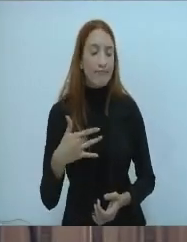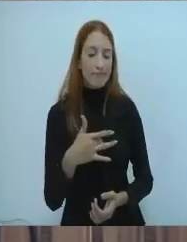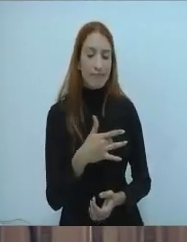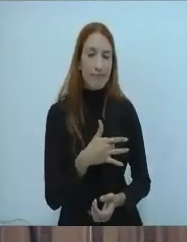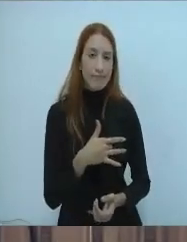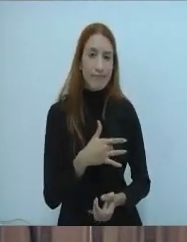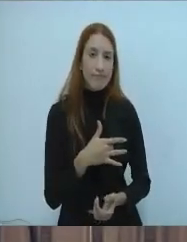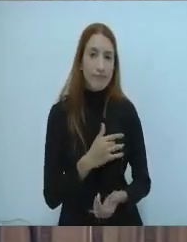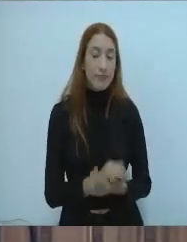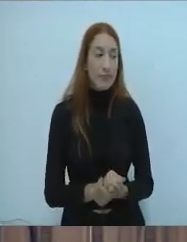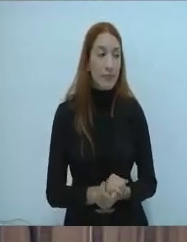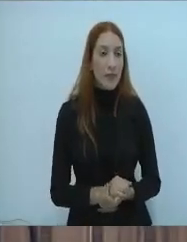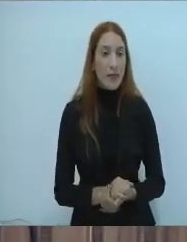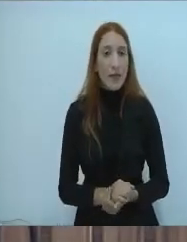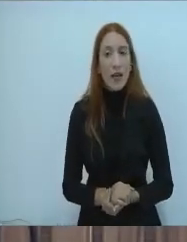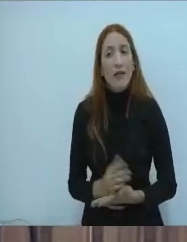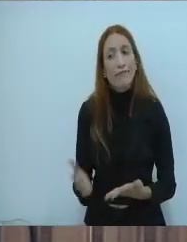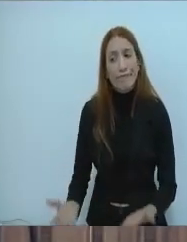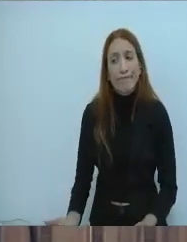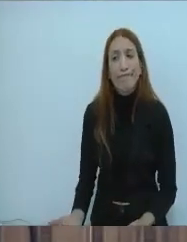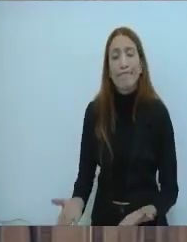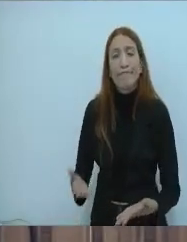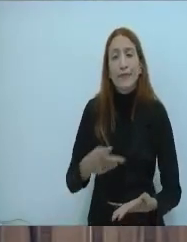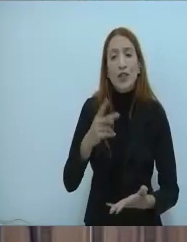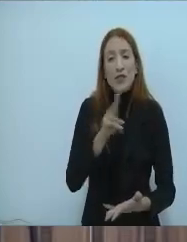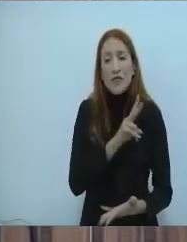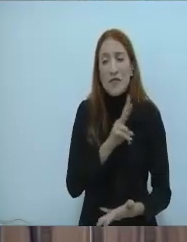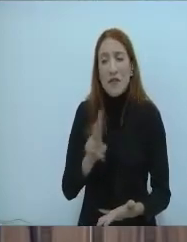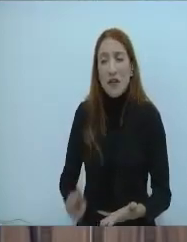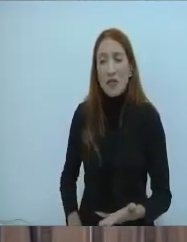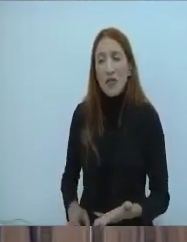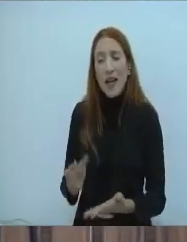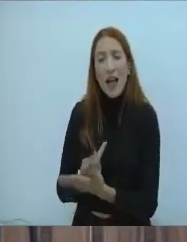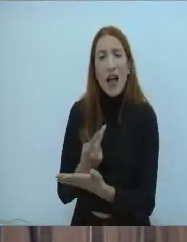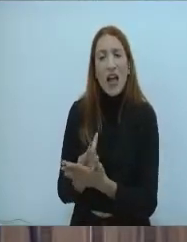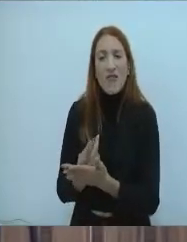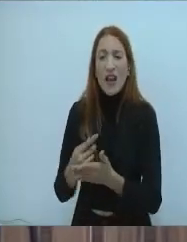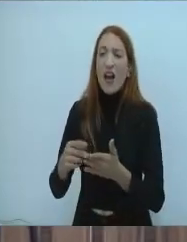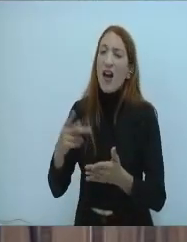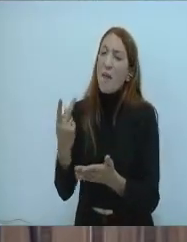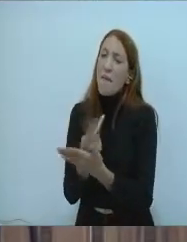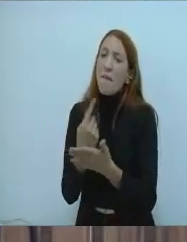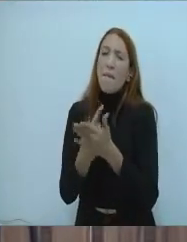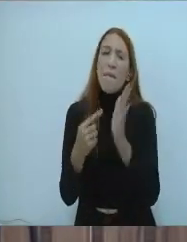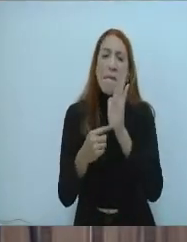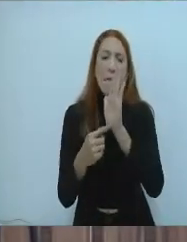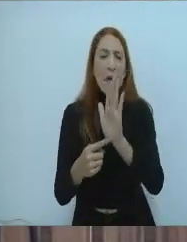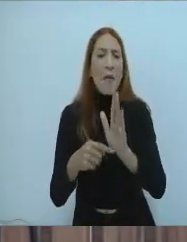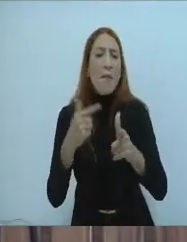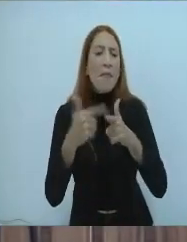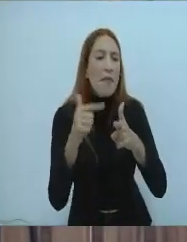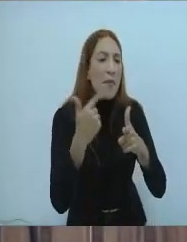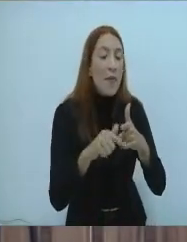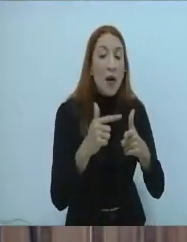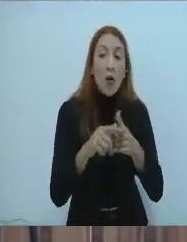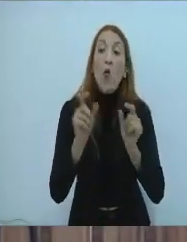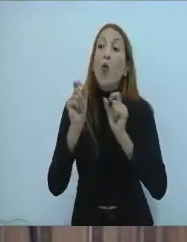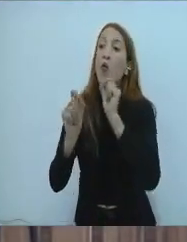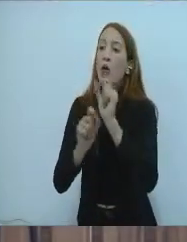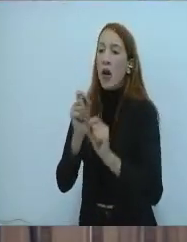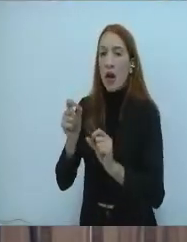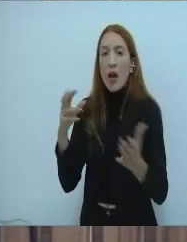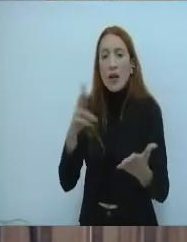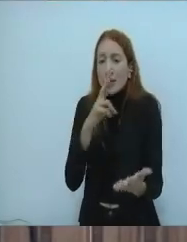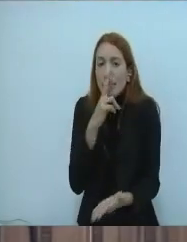ao invés de meramente vereadores de vocês apontarem os problemas chegou a hora de vocês buscarem solução do